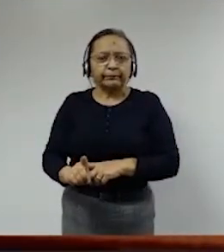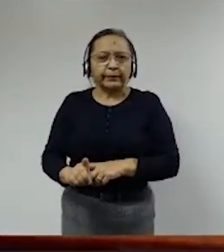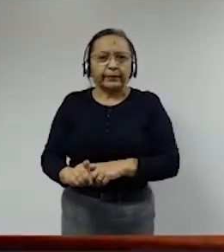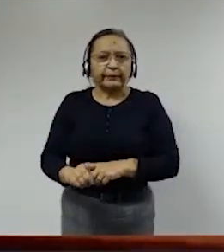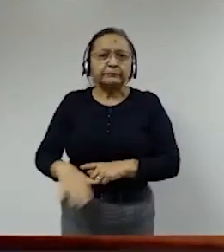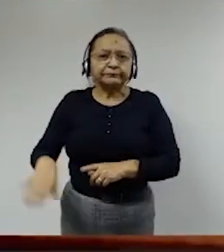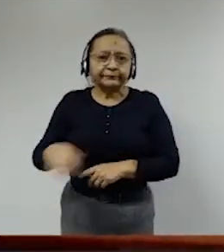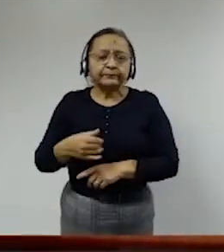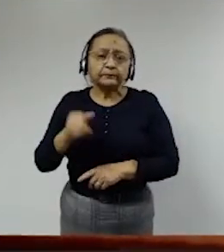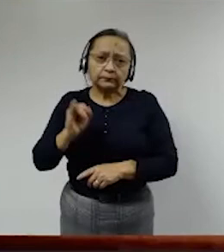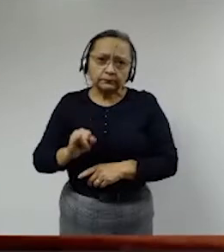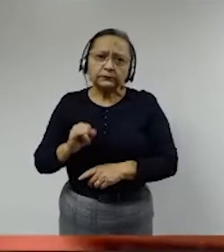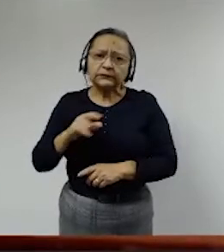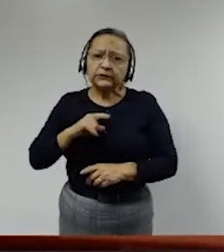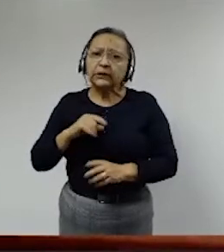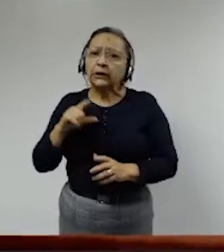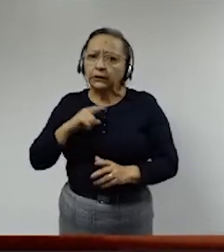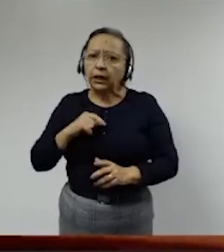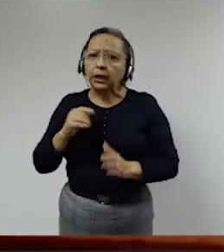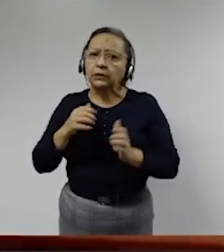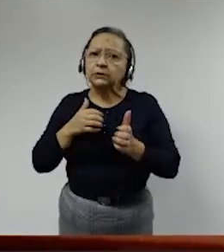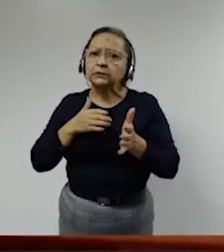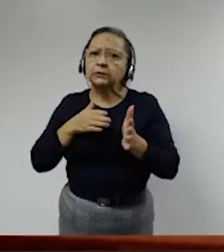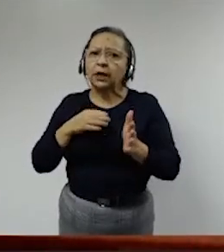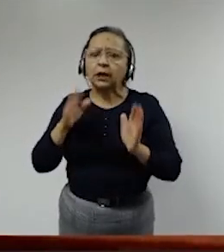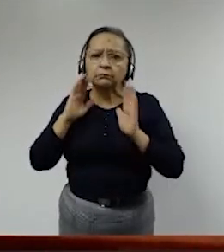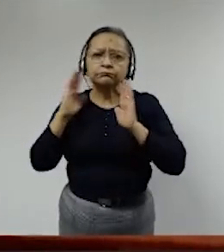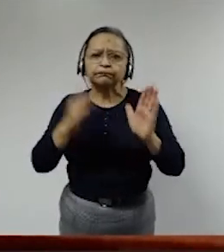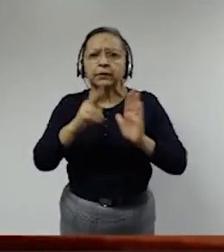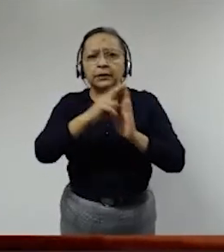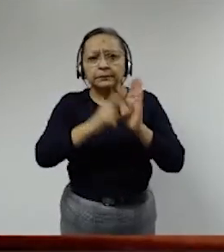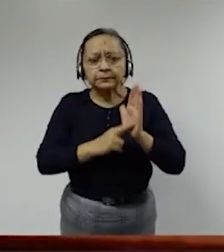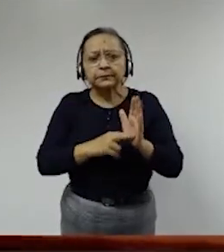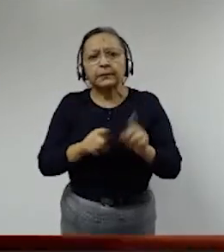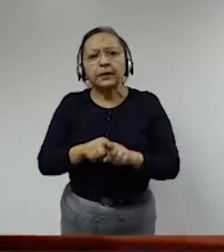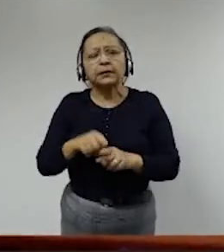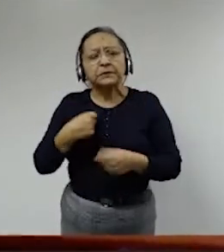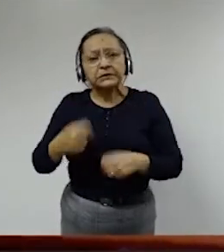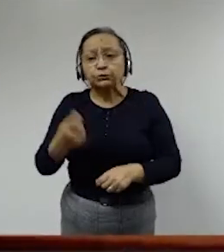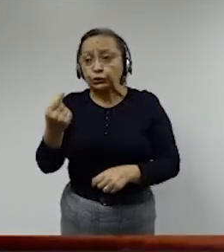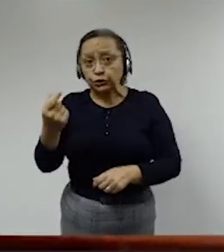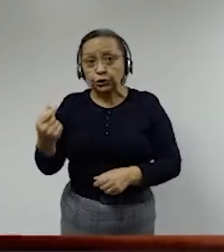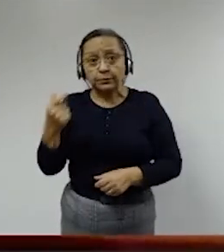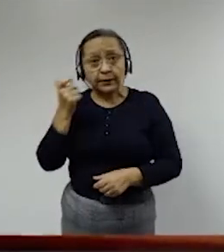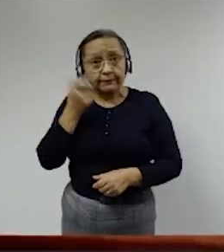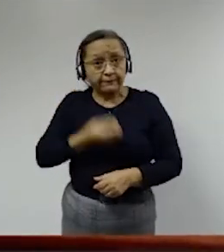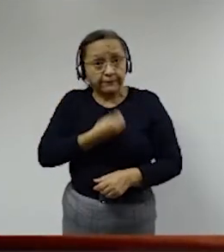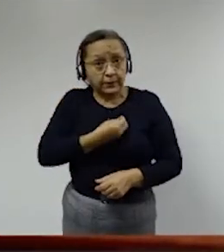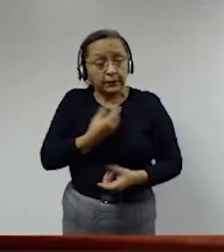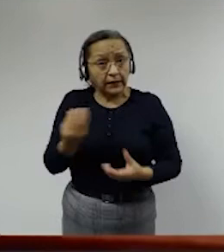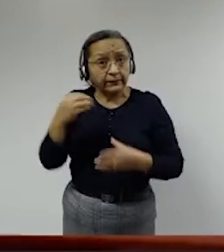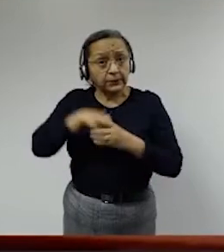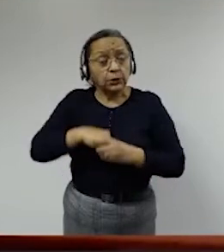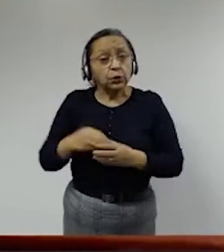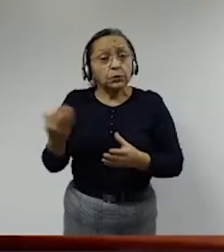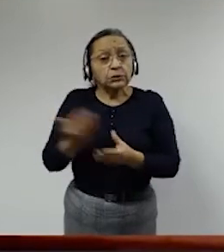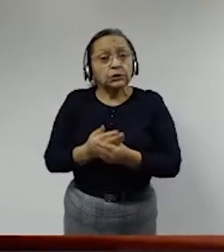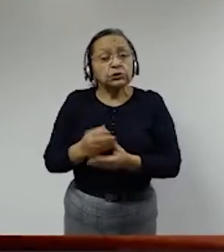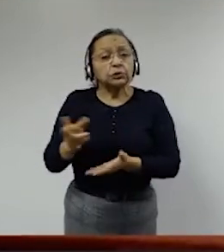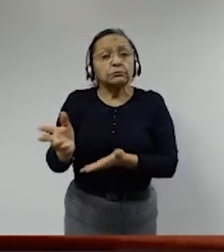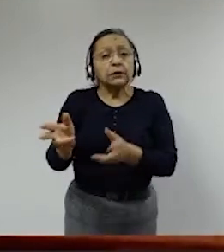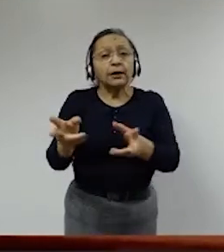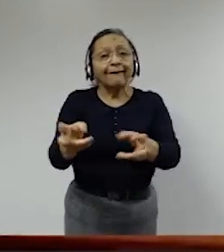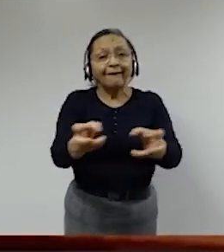desde que cumpridos determinados requisitos, enfim, aqueles que efetivamente dependiam daquele recurso para sobreviver, estavam inseridos dentro do processo de